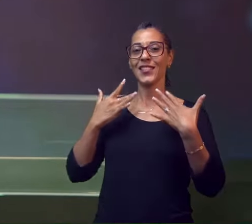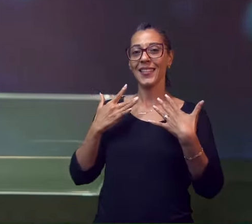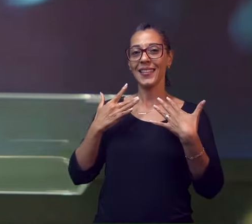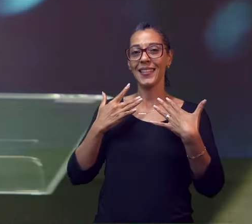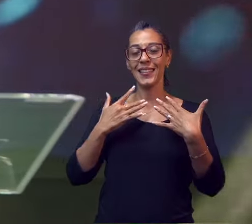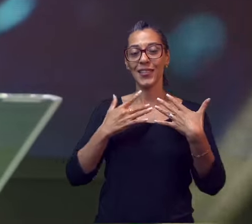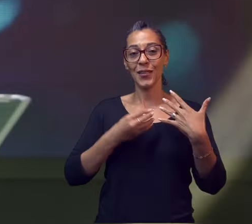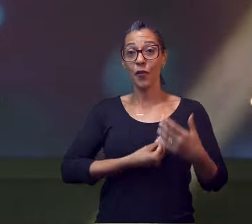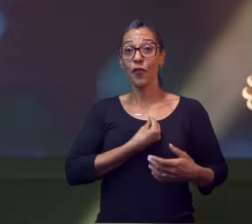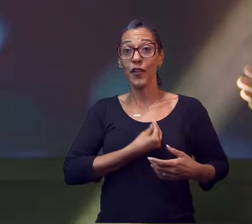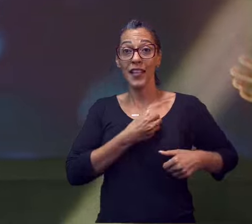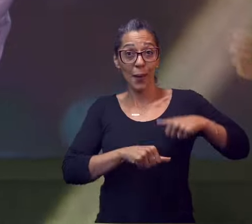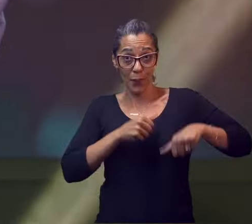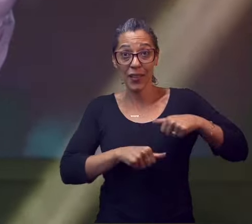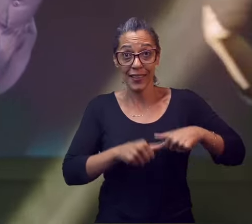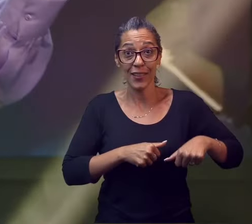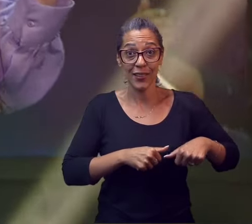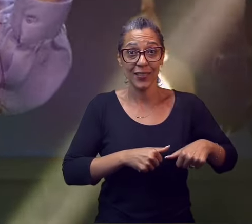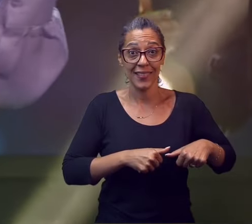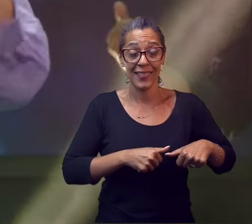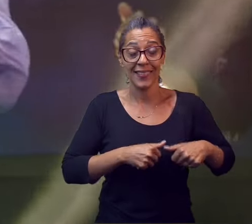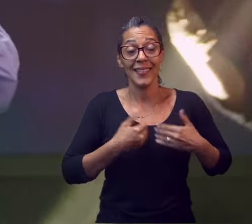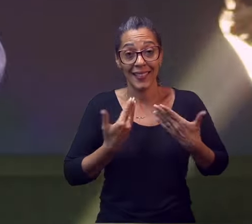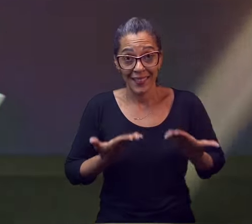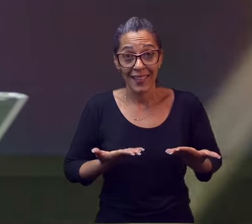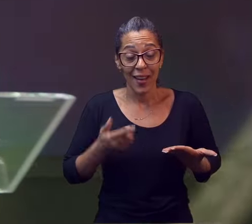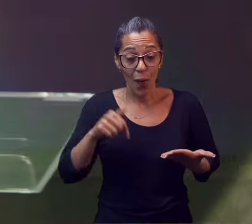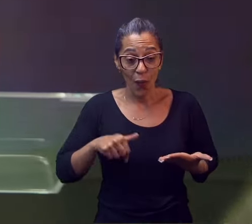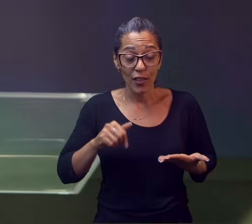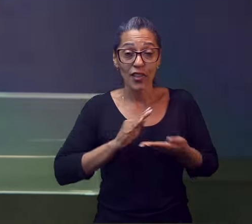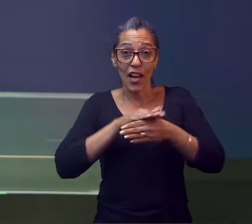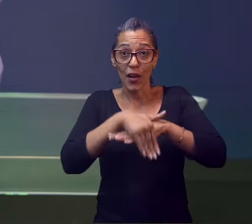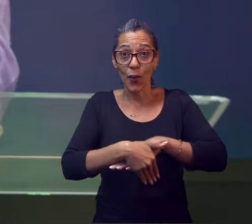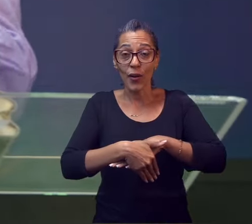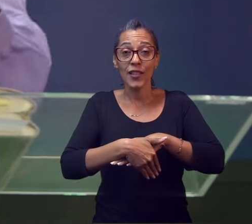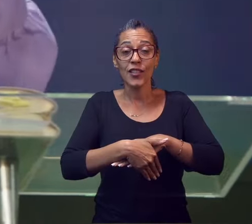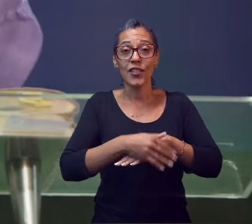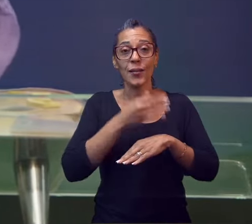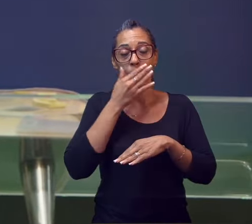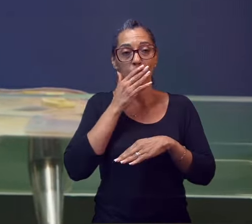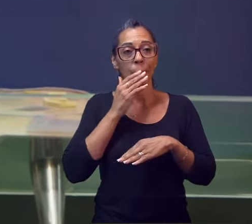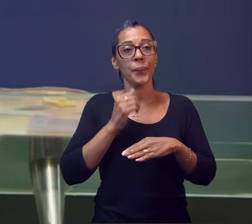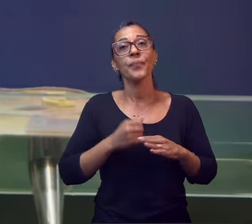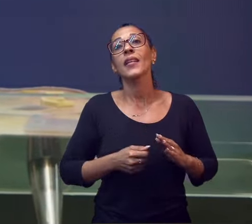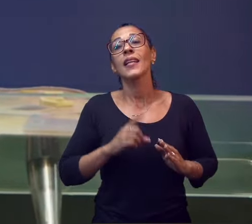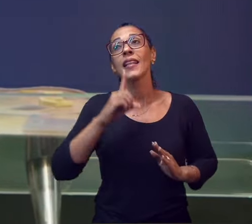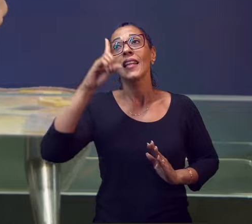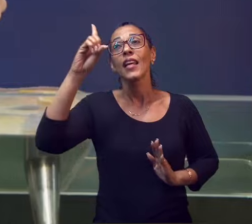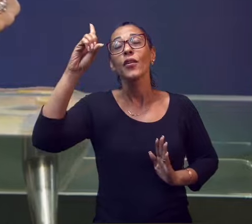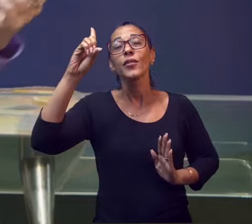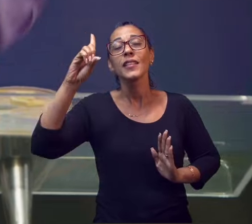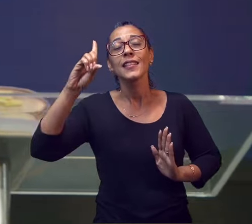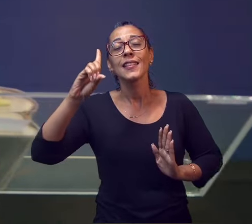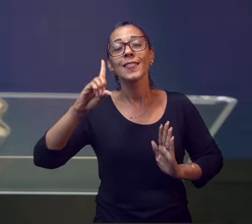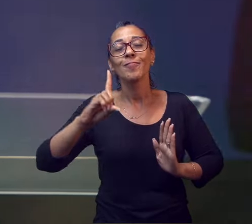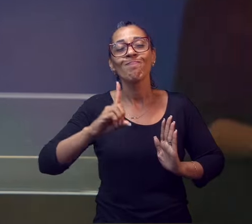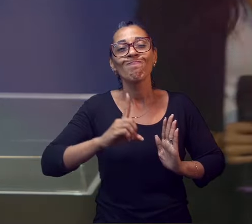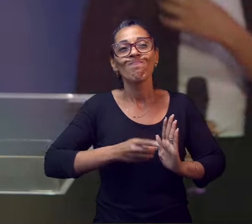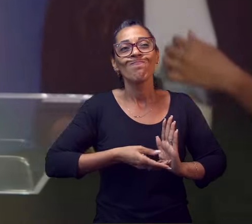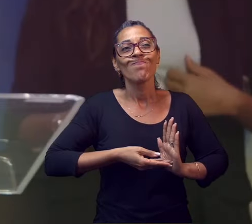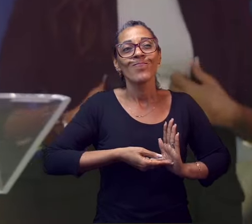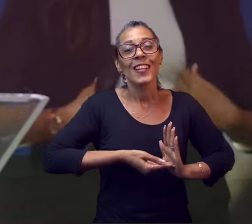noite onde ele vai tirar aquilo que é velho aquilo que é sujo e vai